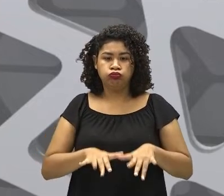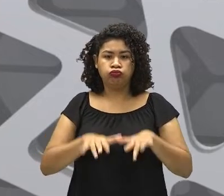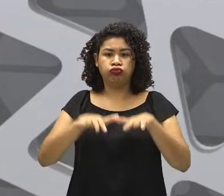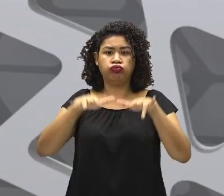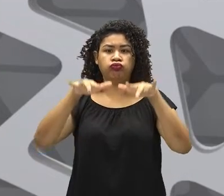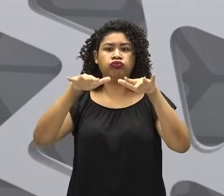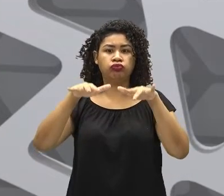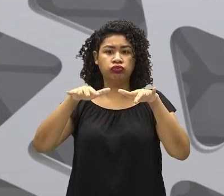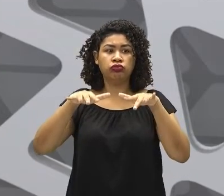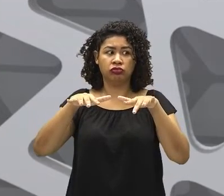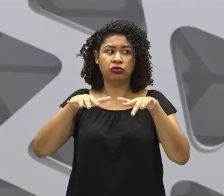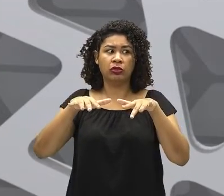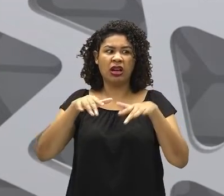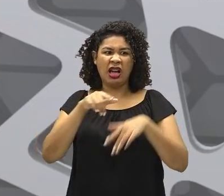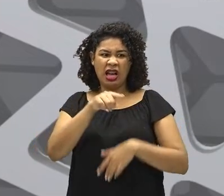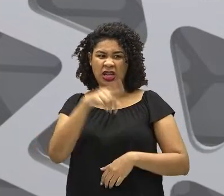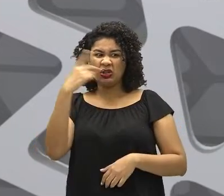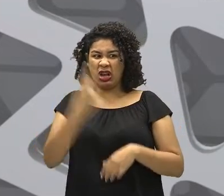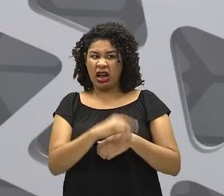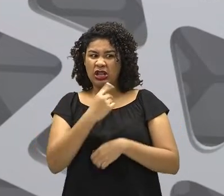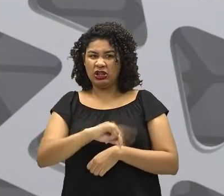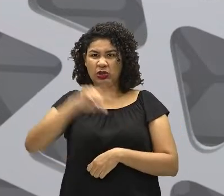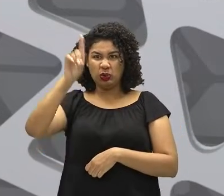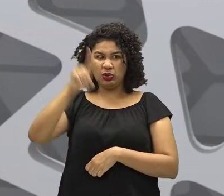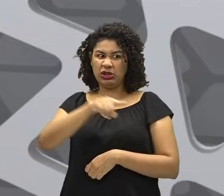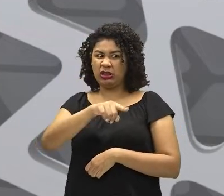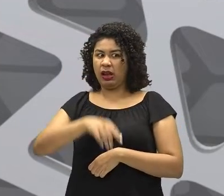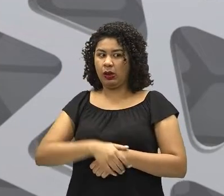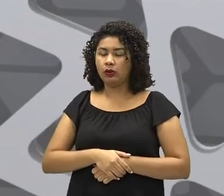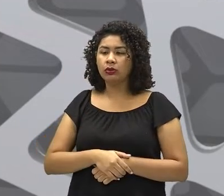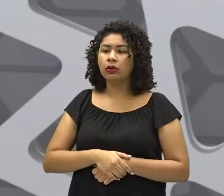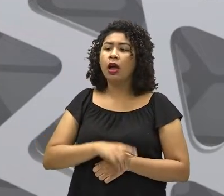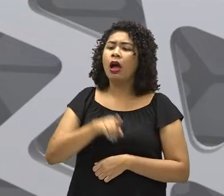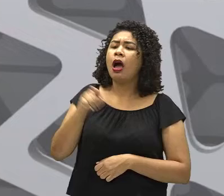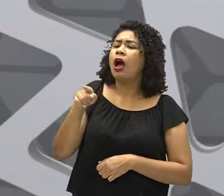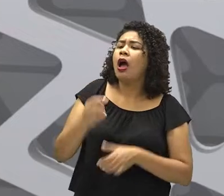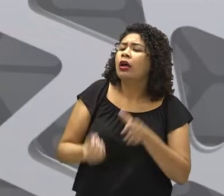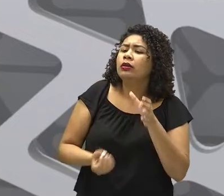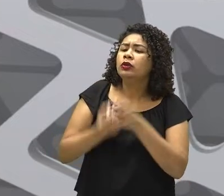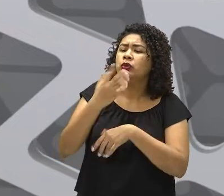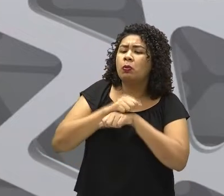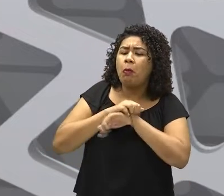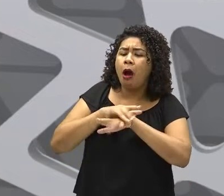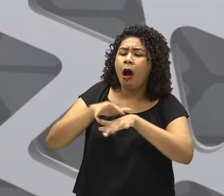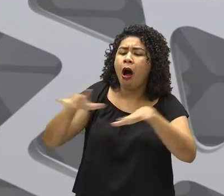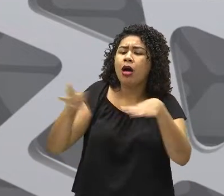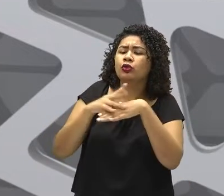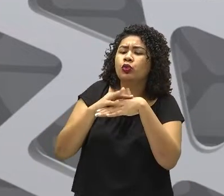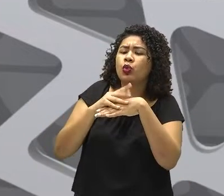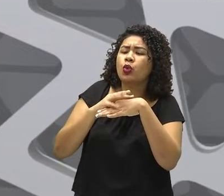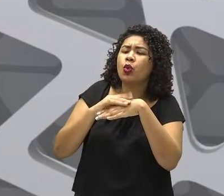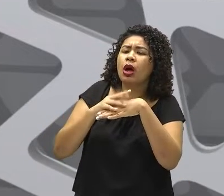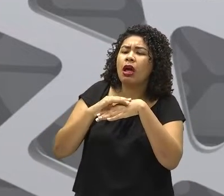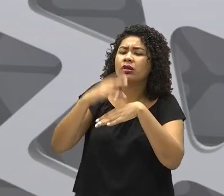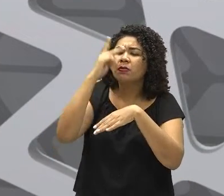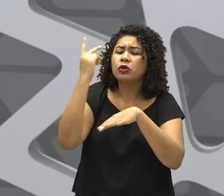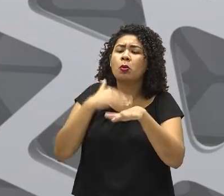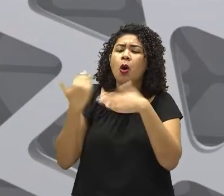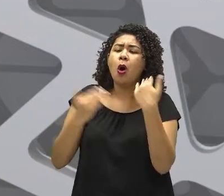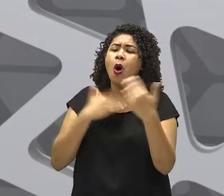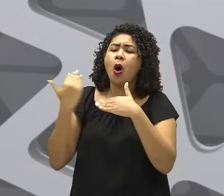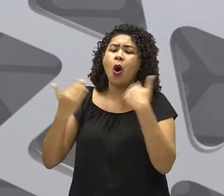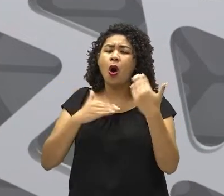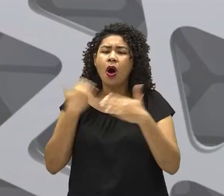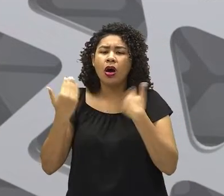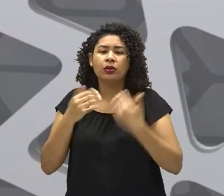plantação do fulano, foi castigo. Ah, apareceu uma doença tal, uma epidemia que está matando muita gente, com o exemplo